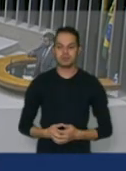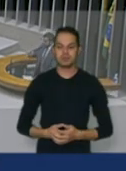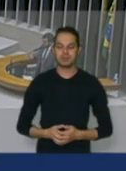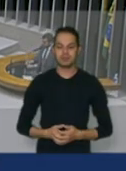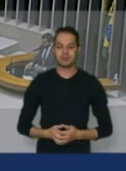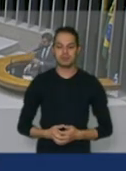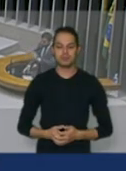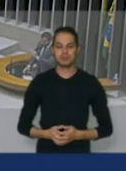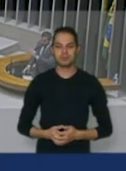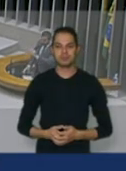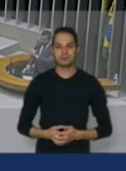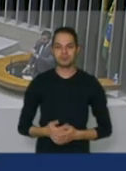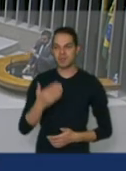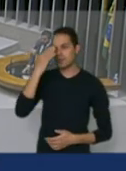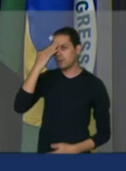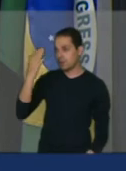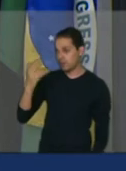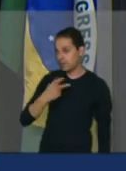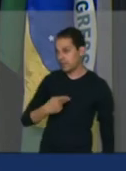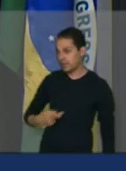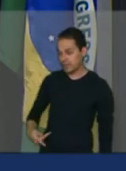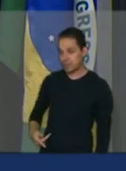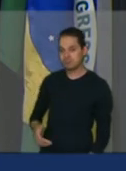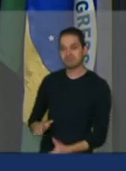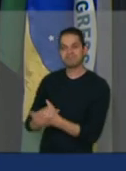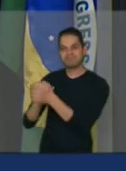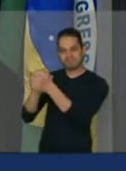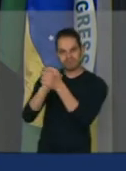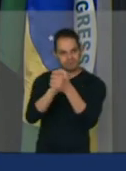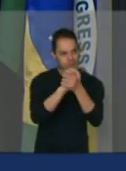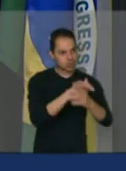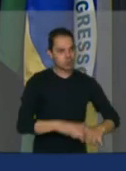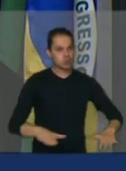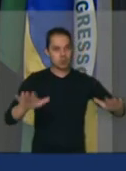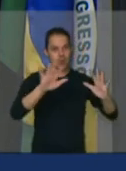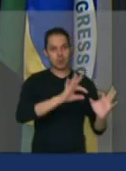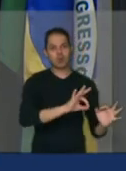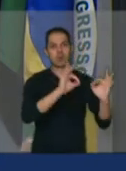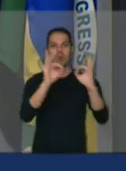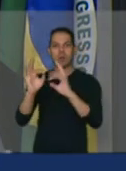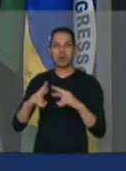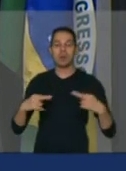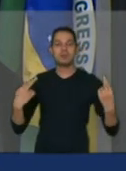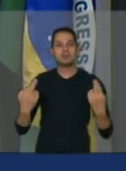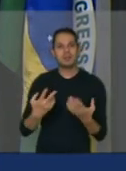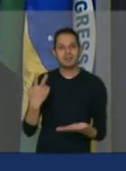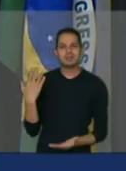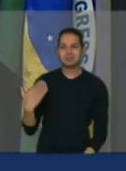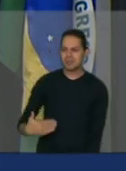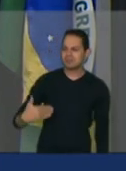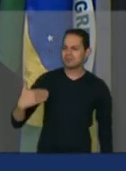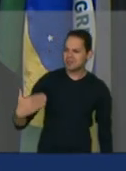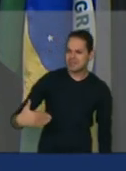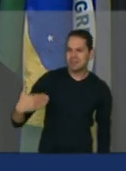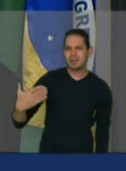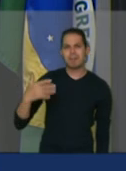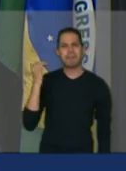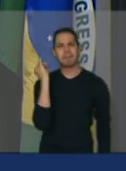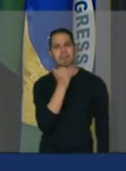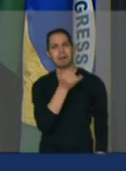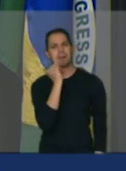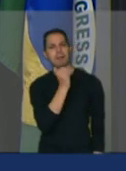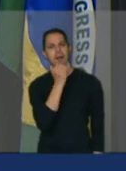hoje. Obrigado, senhor presidente. Quero saudar a todos que nos acompanham. Bom, a todo momento nós vemos narrativas